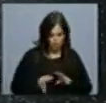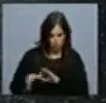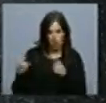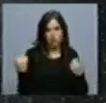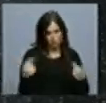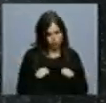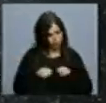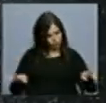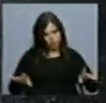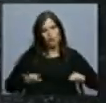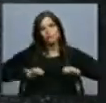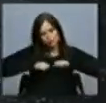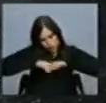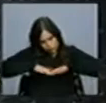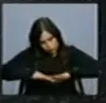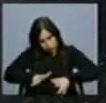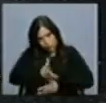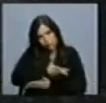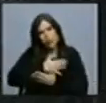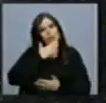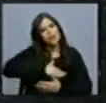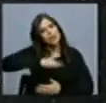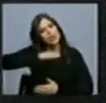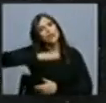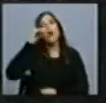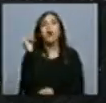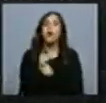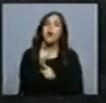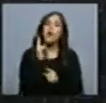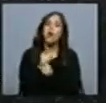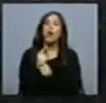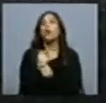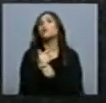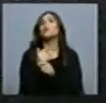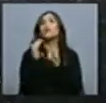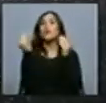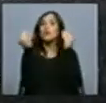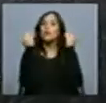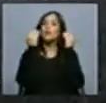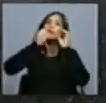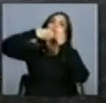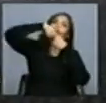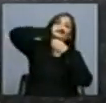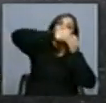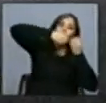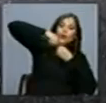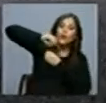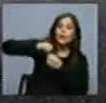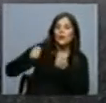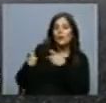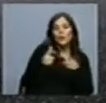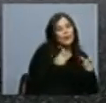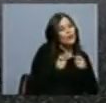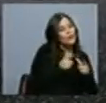partilham praticamente a mesma idade, têm dados orbitais muito parecidos entre si e, portanto, o que nós estamos a ver